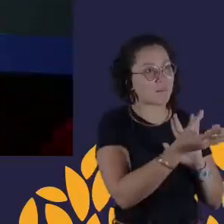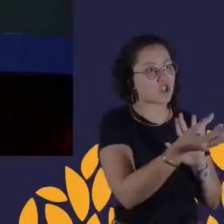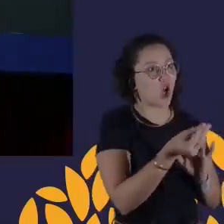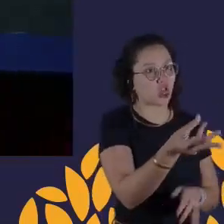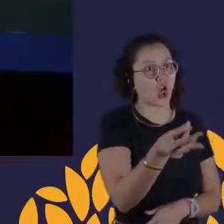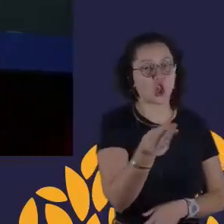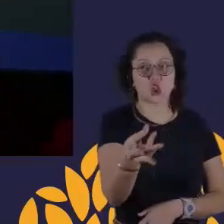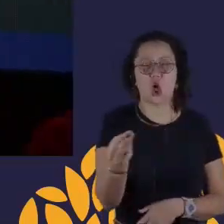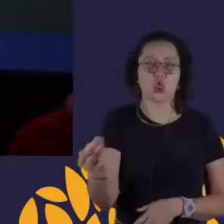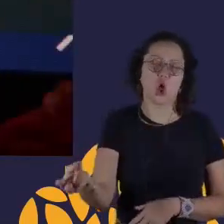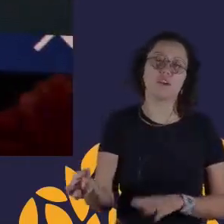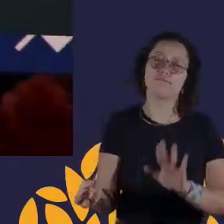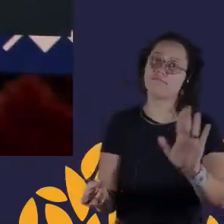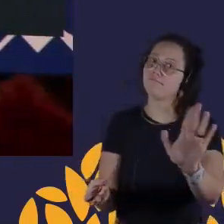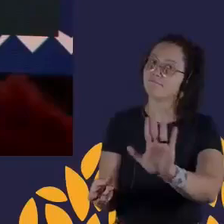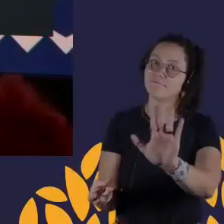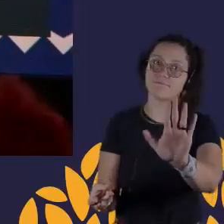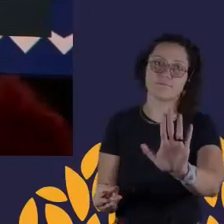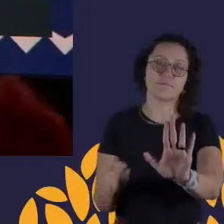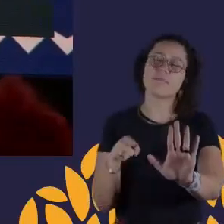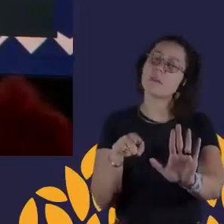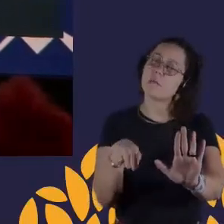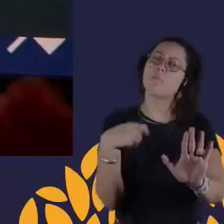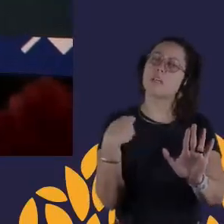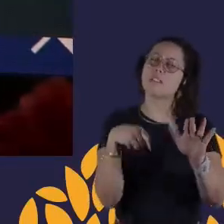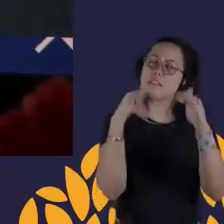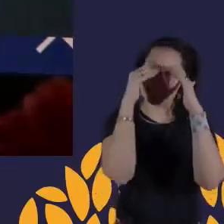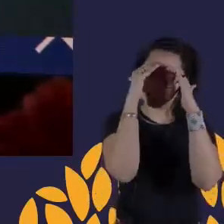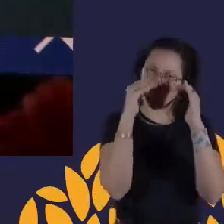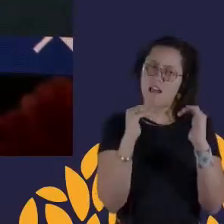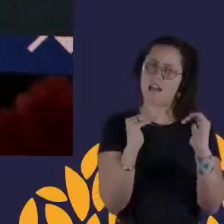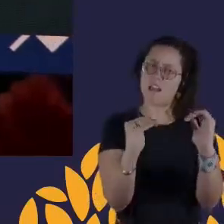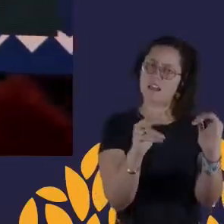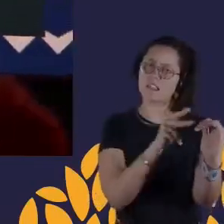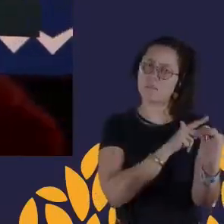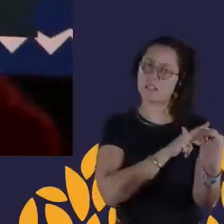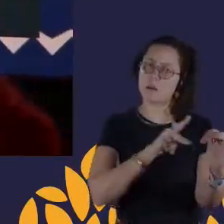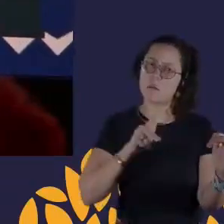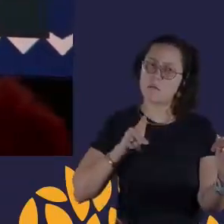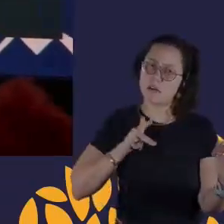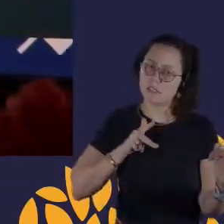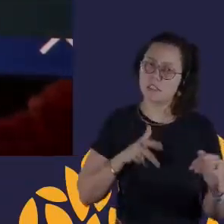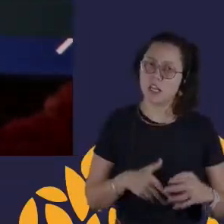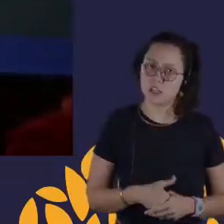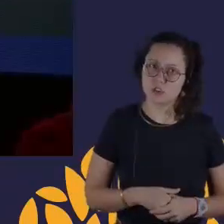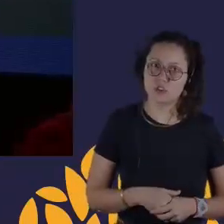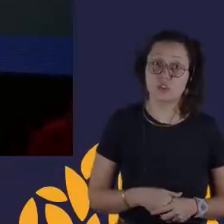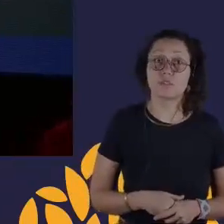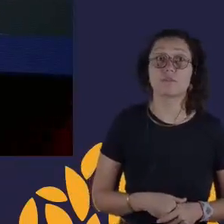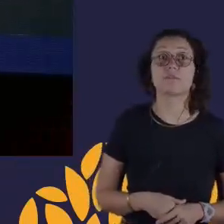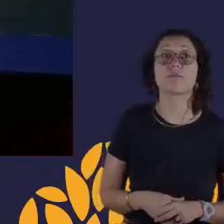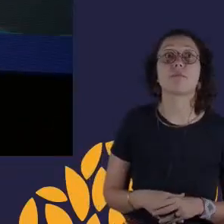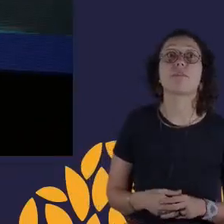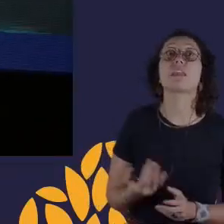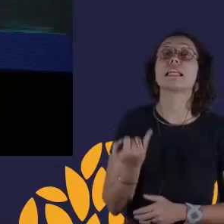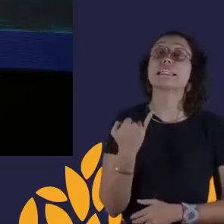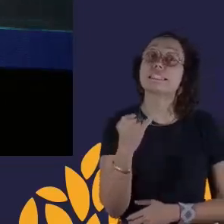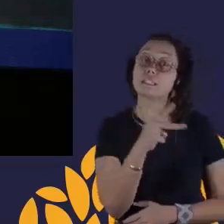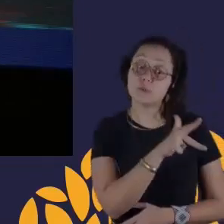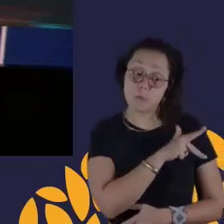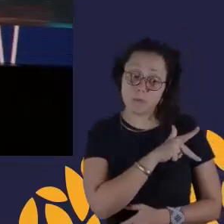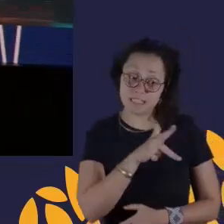Não. Isso não é respeitoso com o paciente. Quando o paciente quer e não tem um